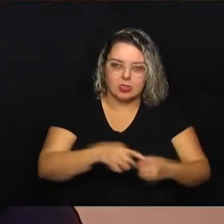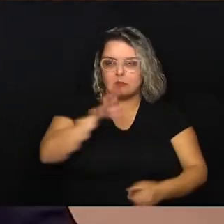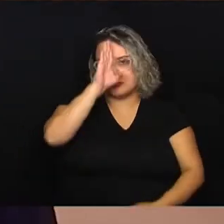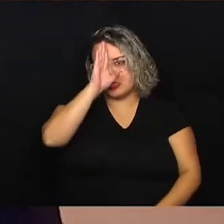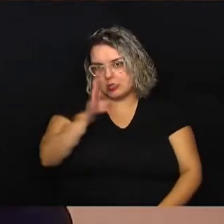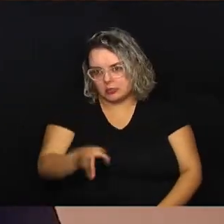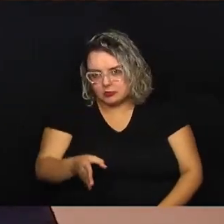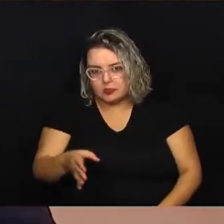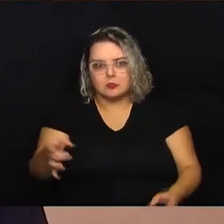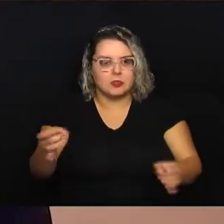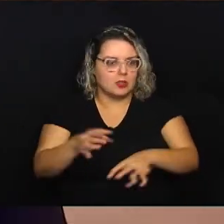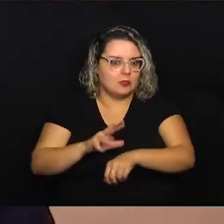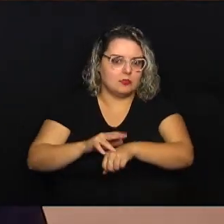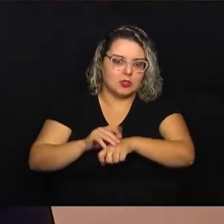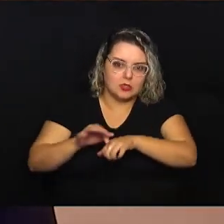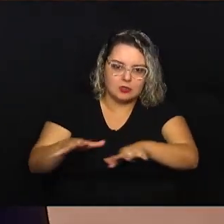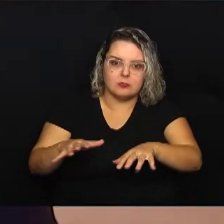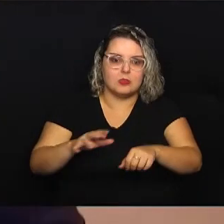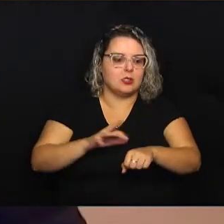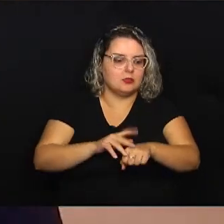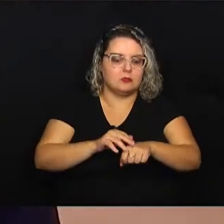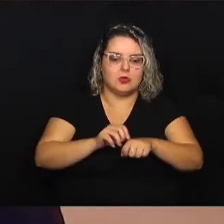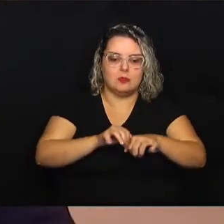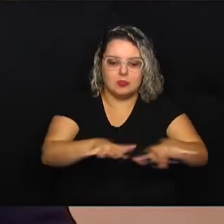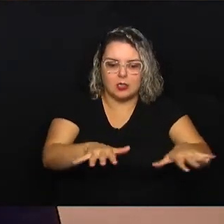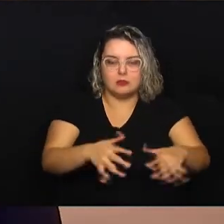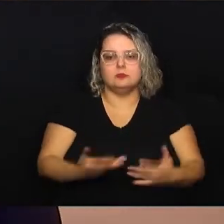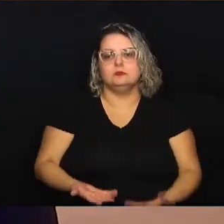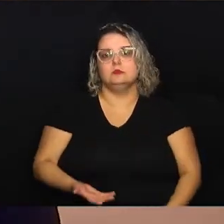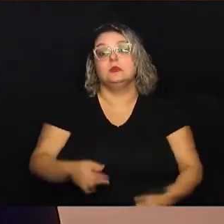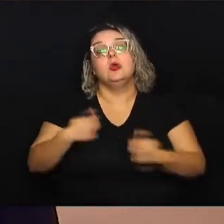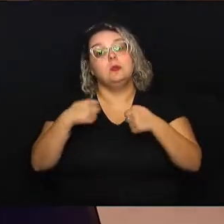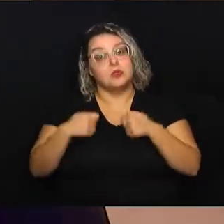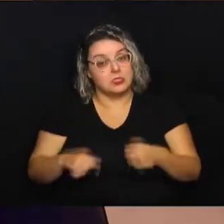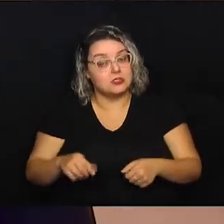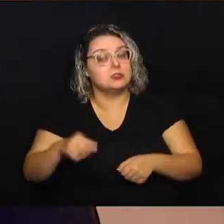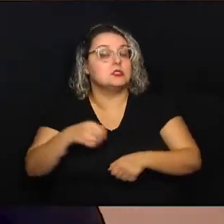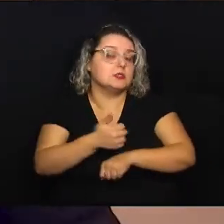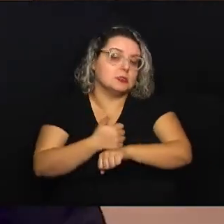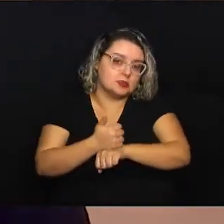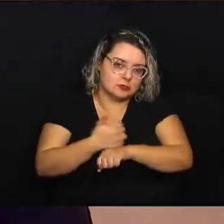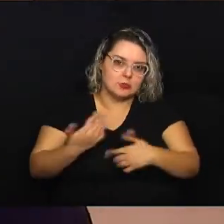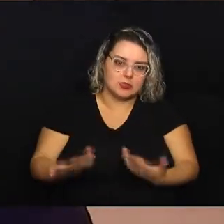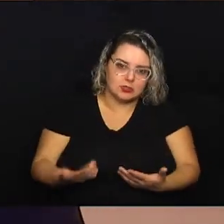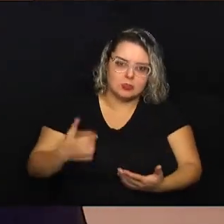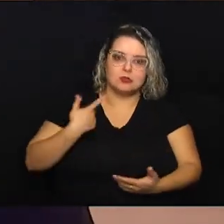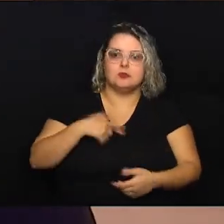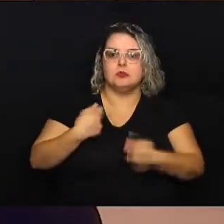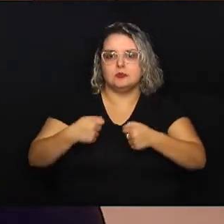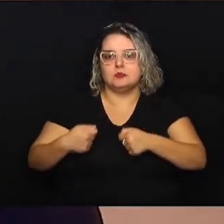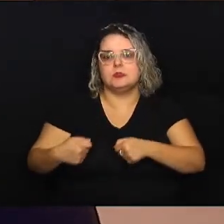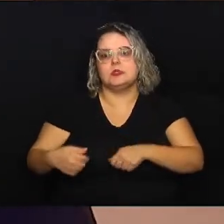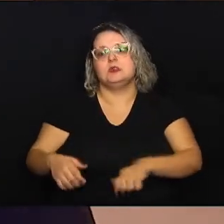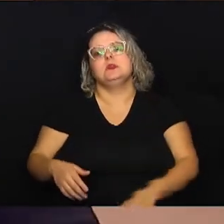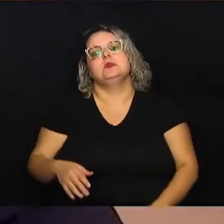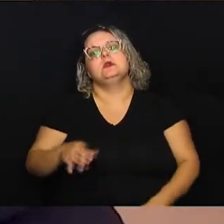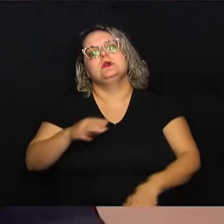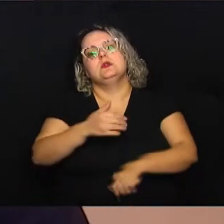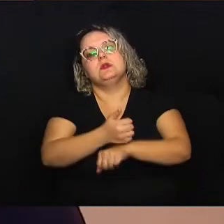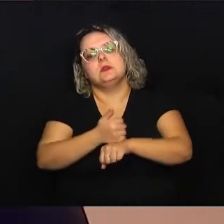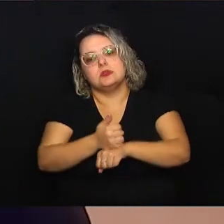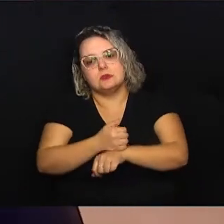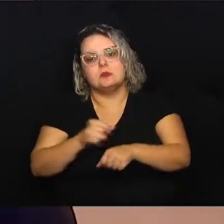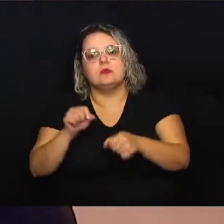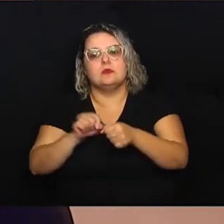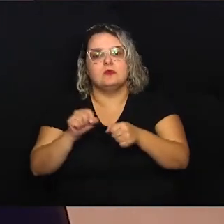combater as endemias, as epidemias, enfim. A gente precisa desses profissionais. A gente precisa que esses profissionais